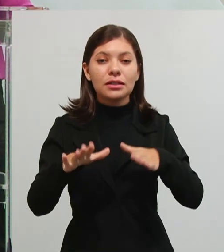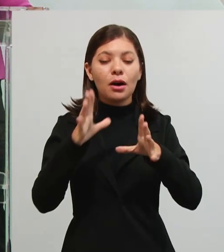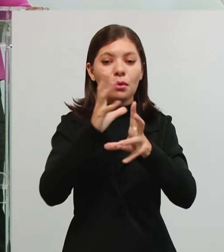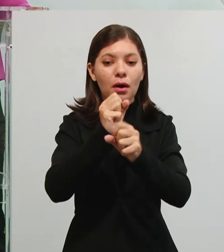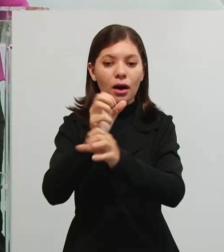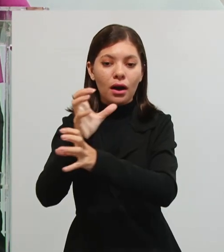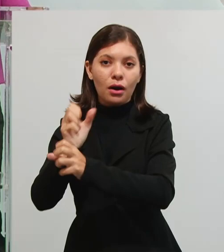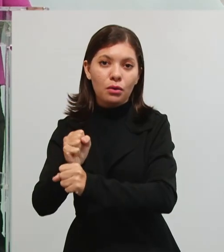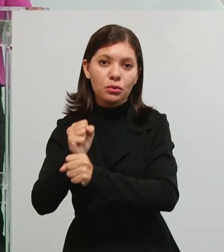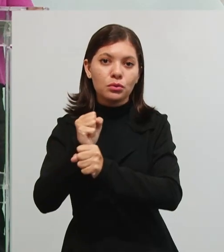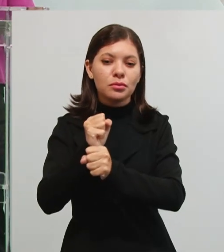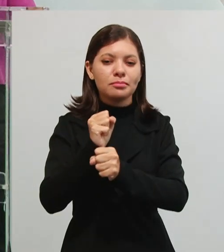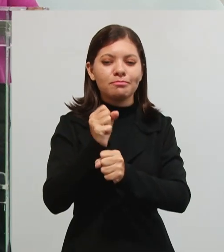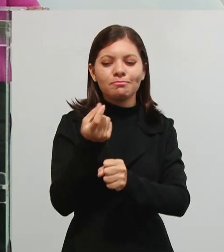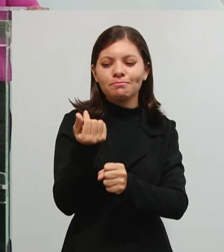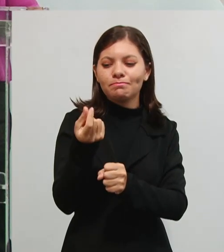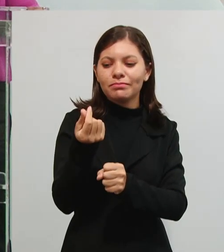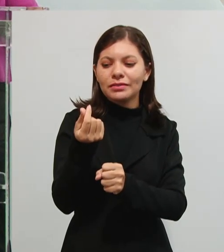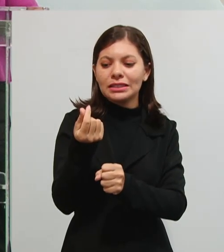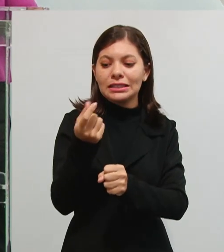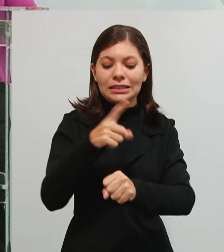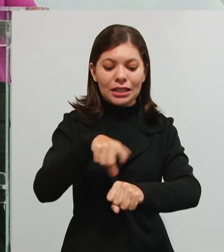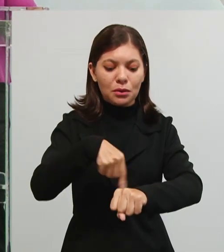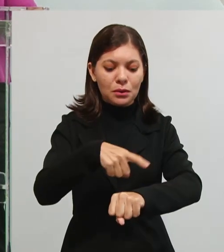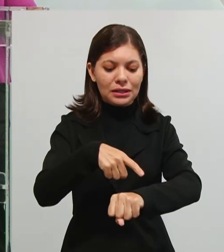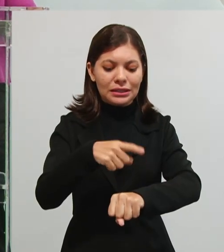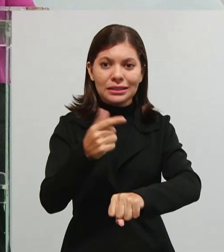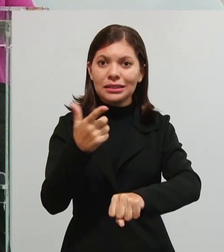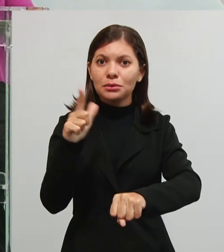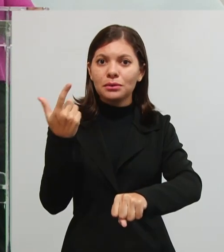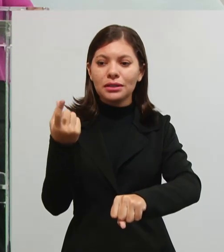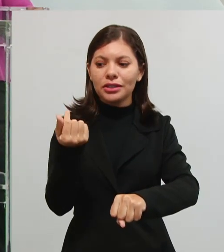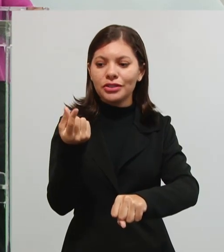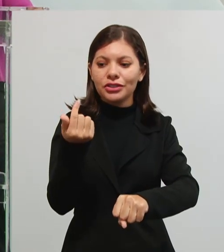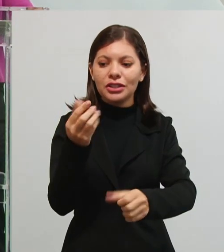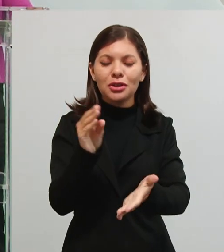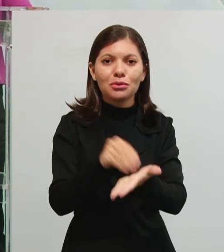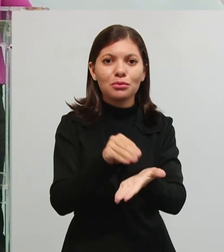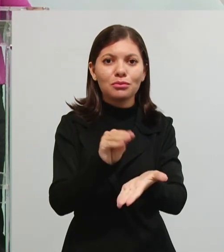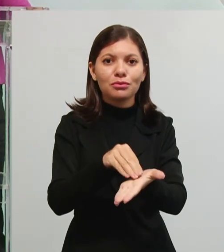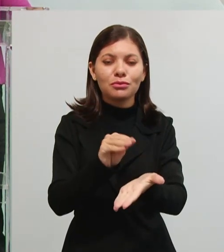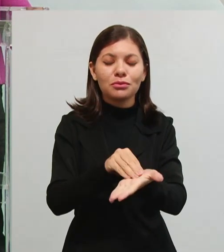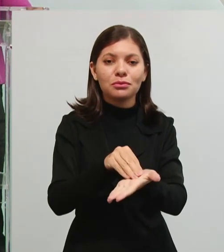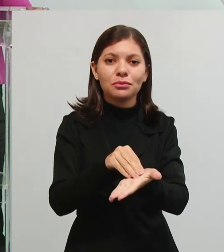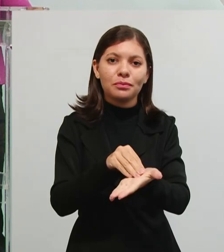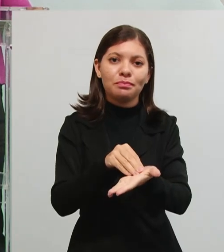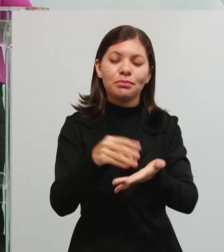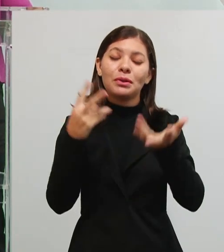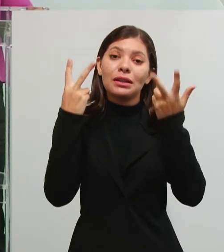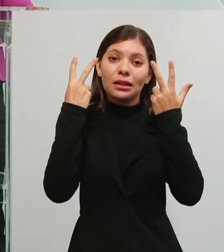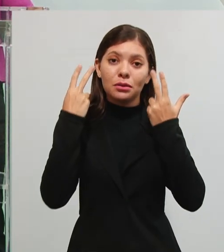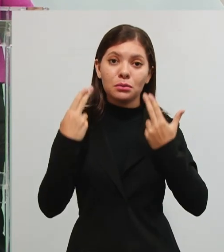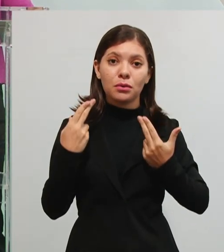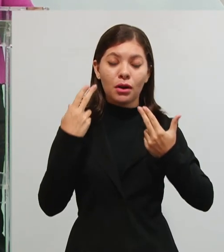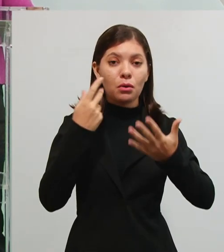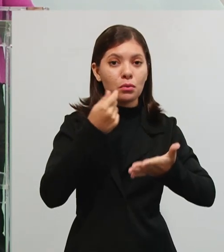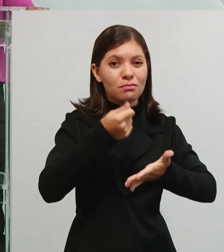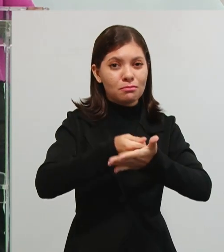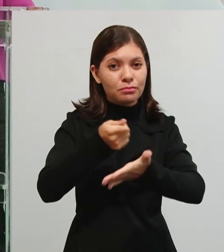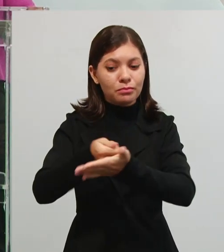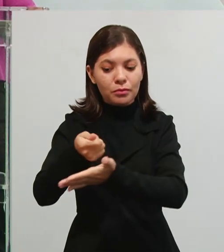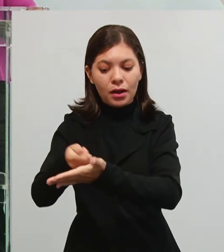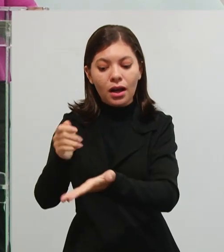um orçamento e na hora de pagar nós não temos esse dinheiro. Então é natural que nós sejamos cobrados pelas